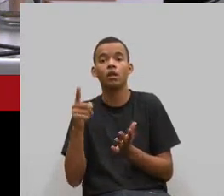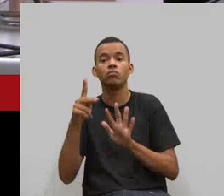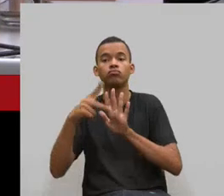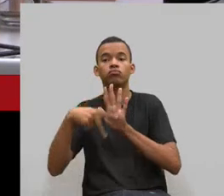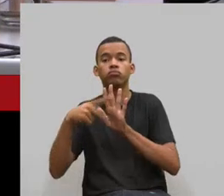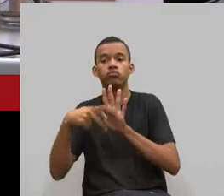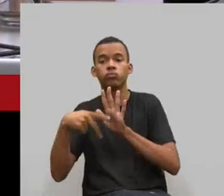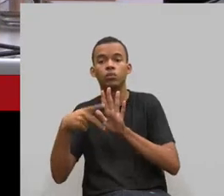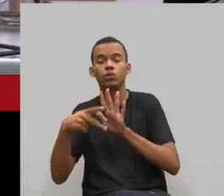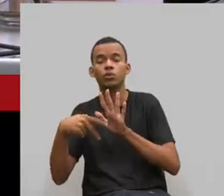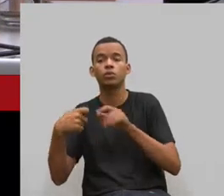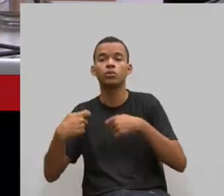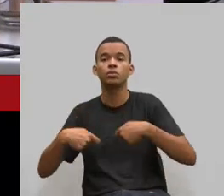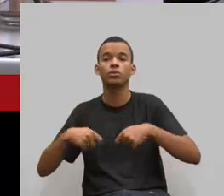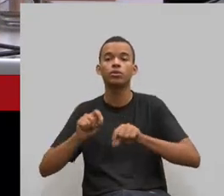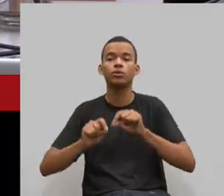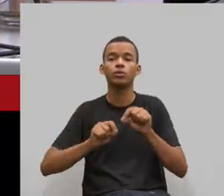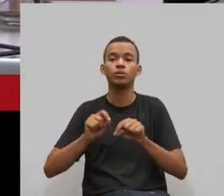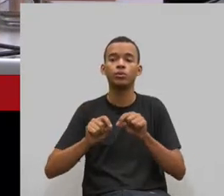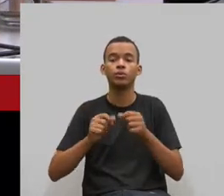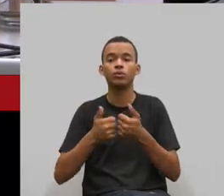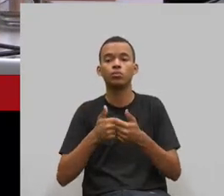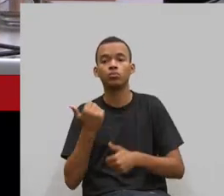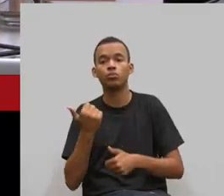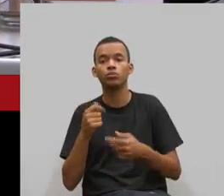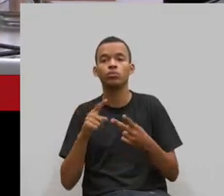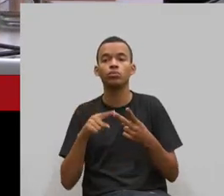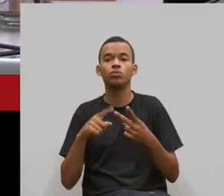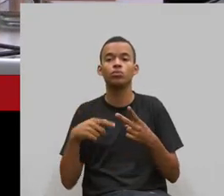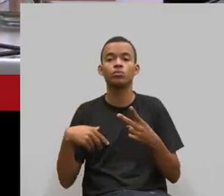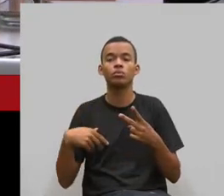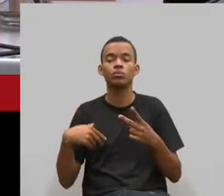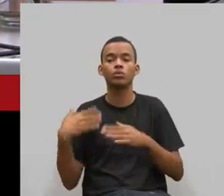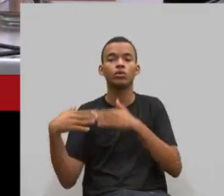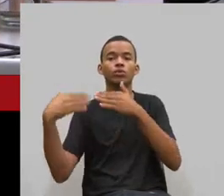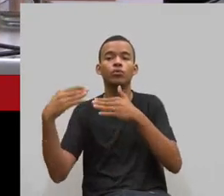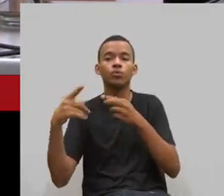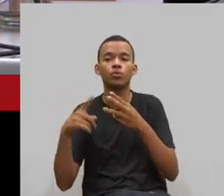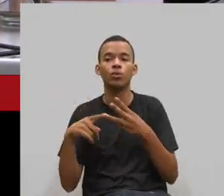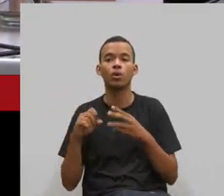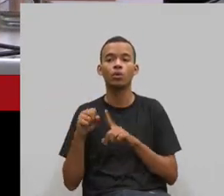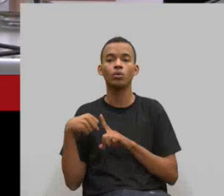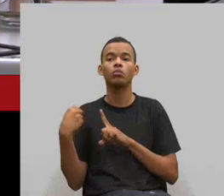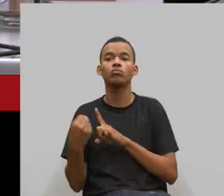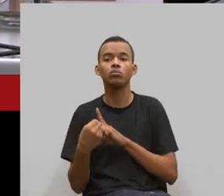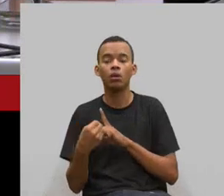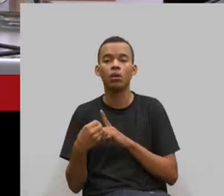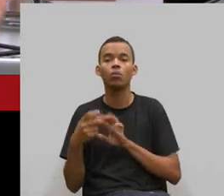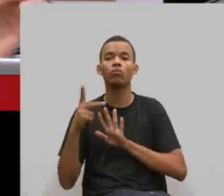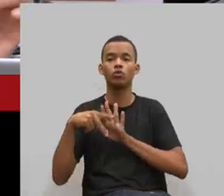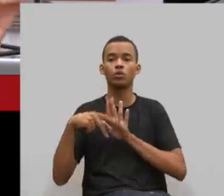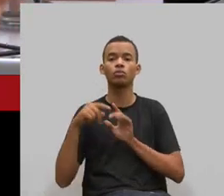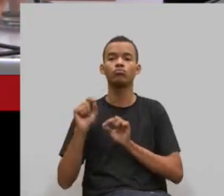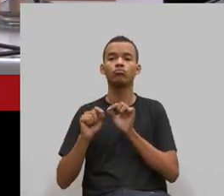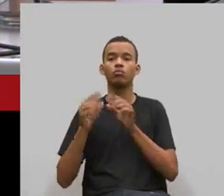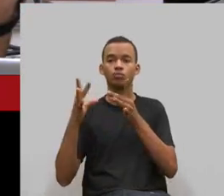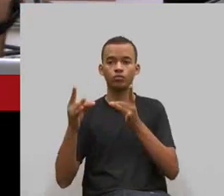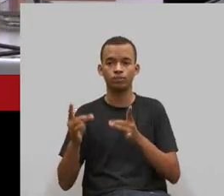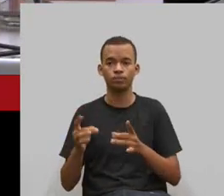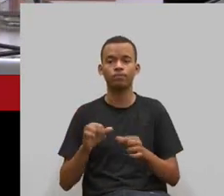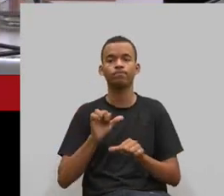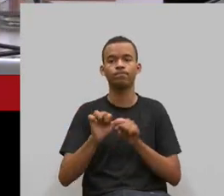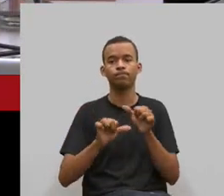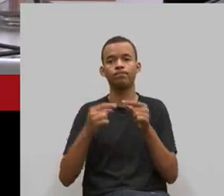educacional para para área de espor do rendimento pro esporte social outra ação importante